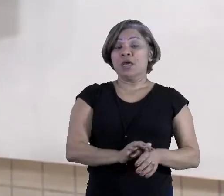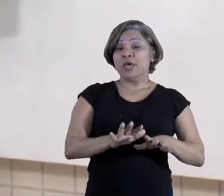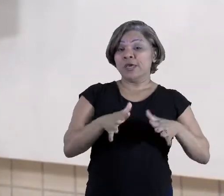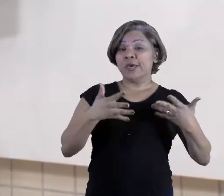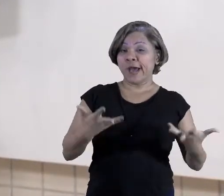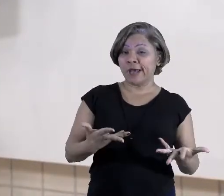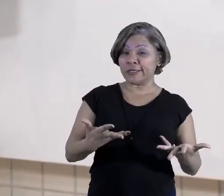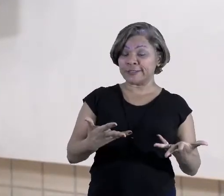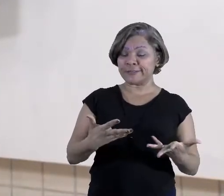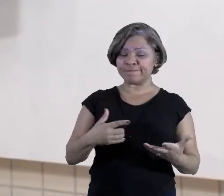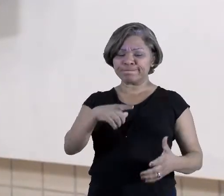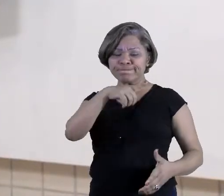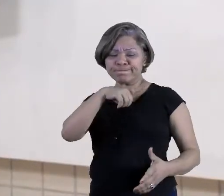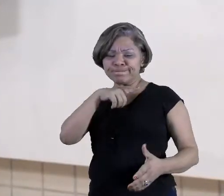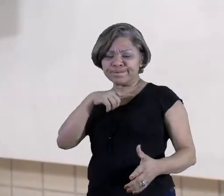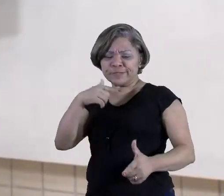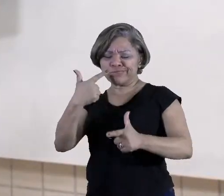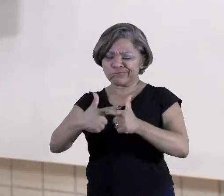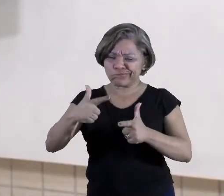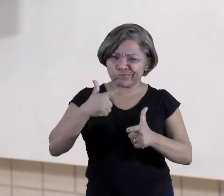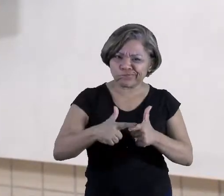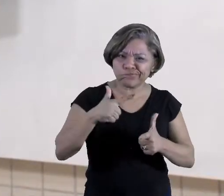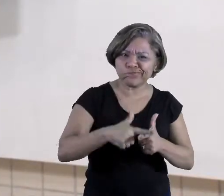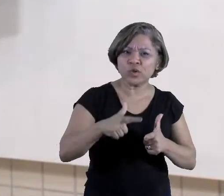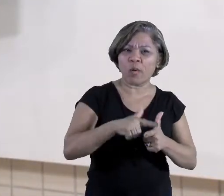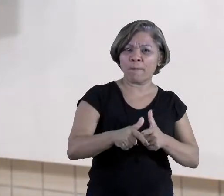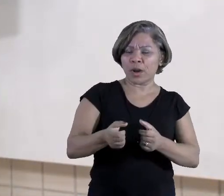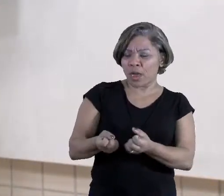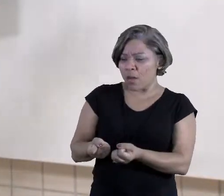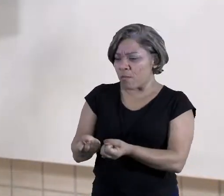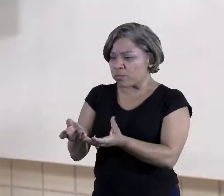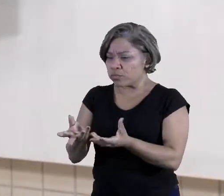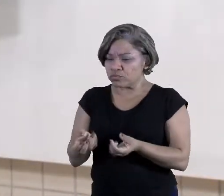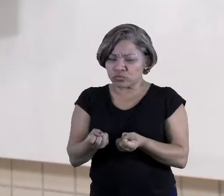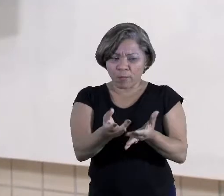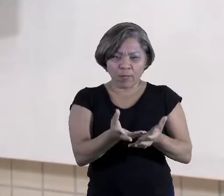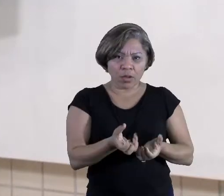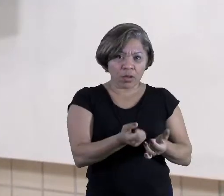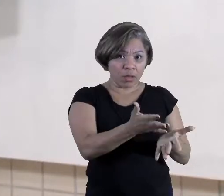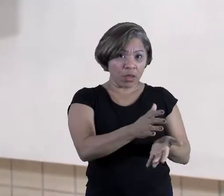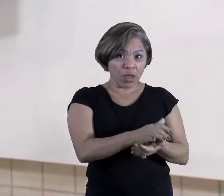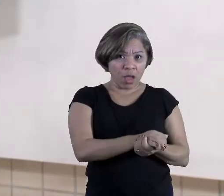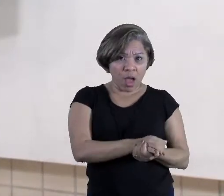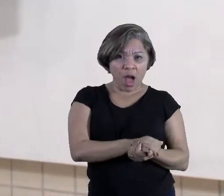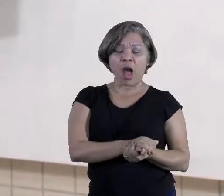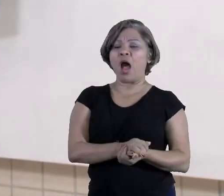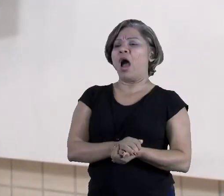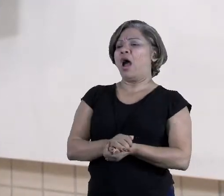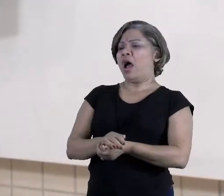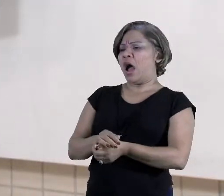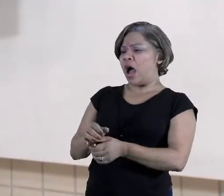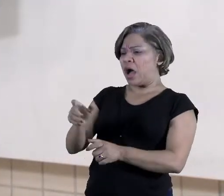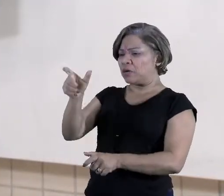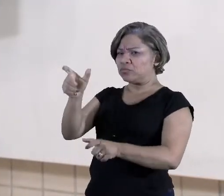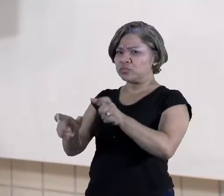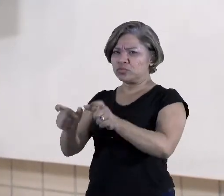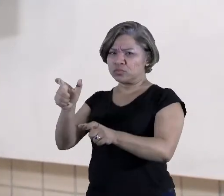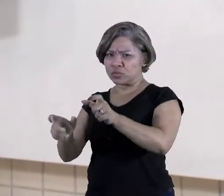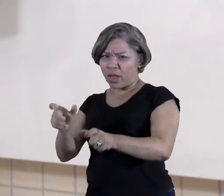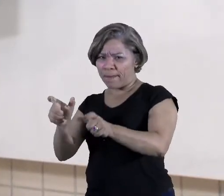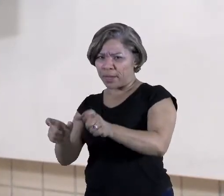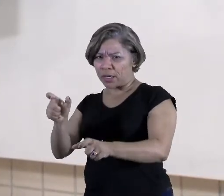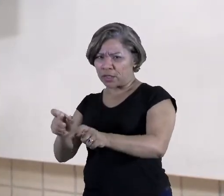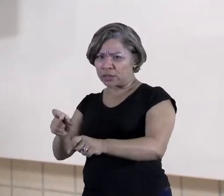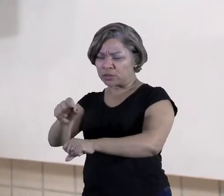de abastecimento para aquela população. Então, esses colonos vão se revoltar contra aquela situação. Vai